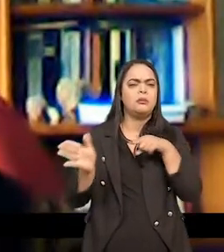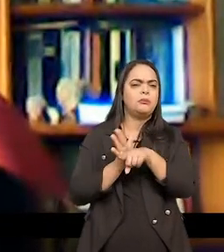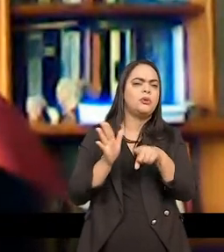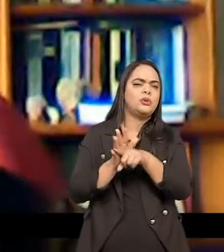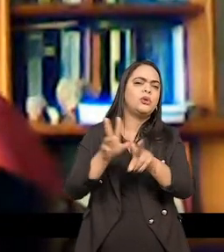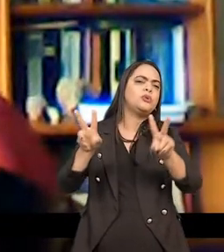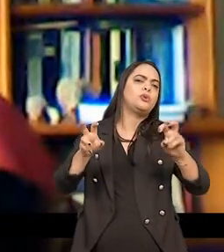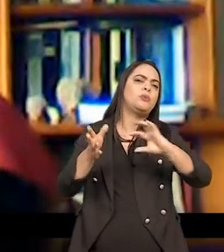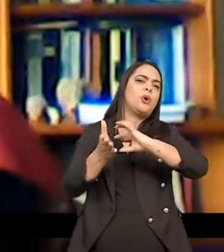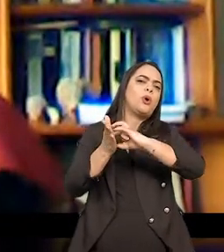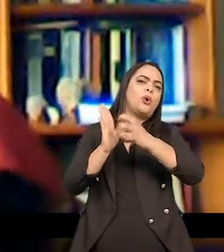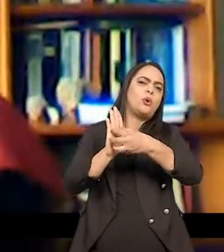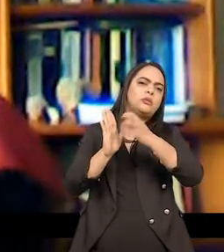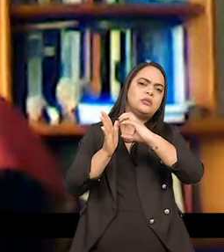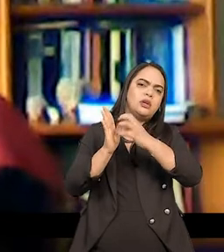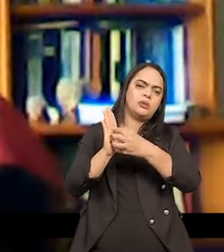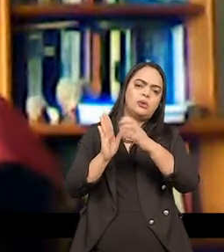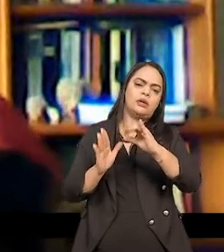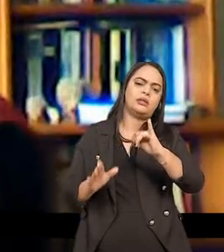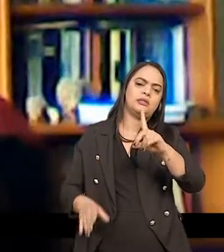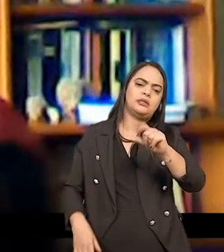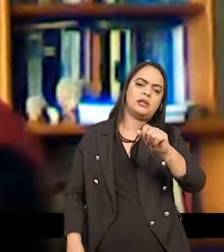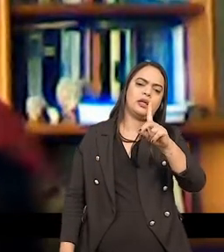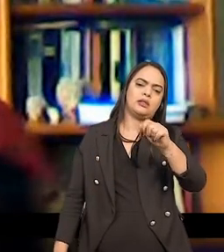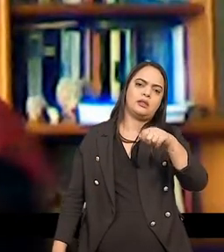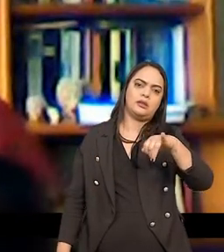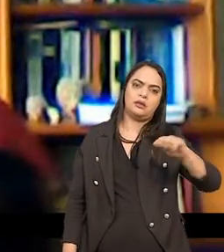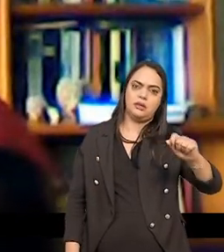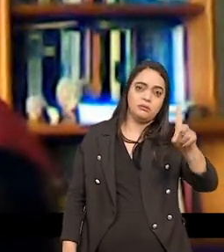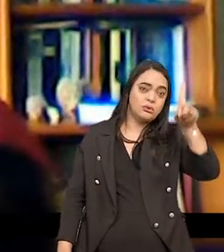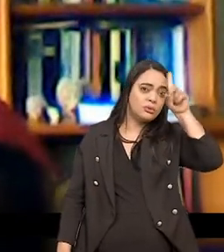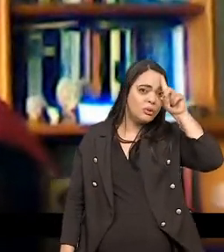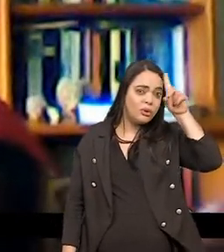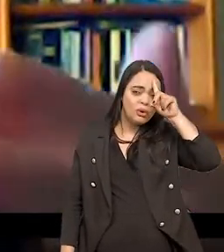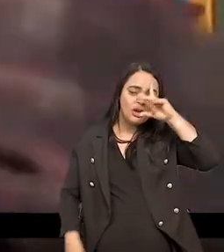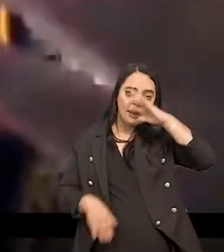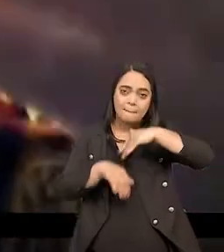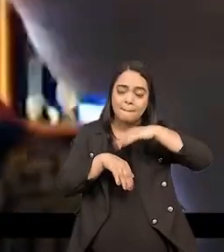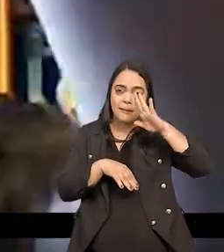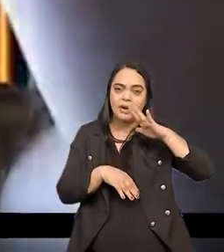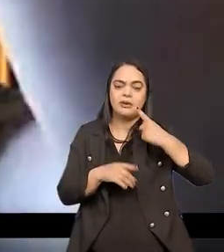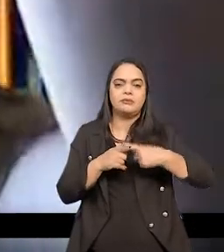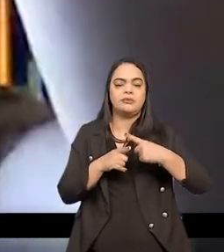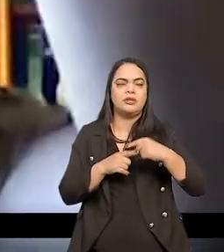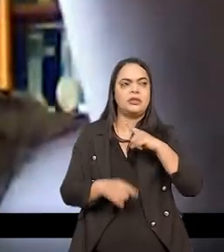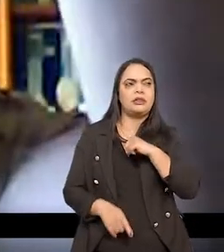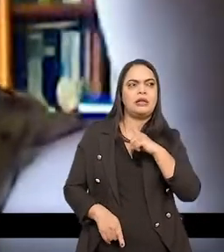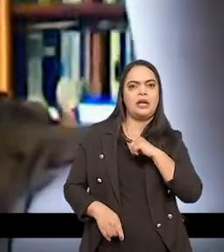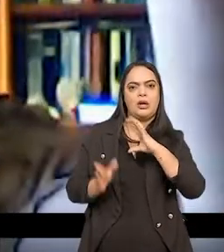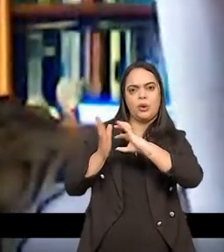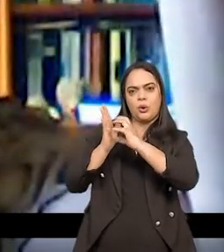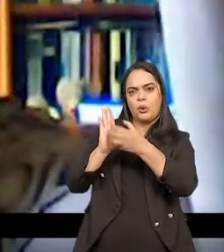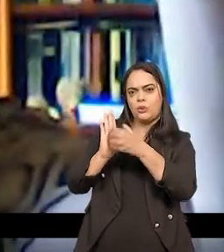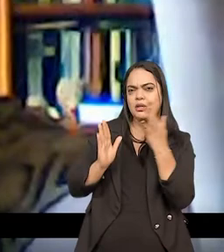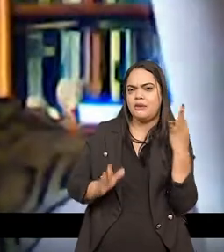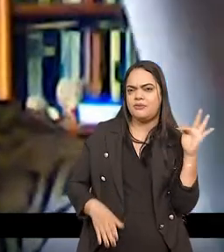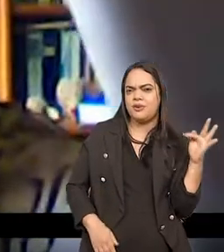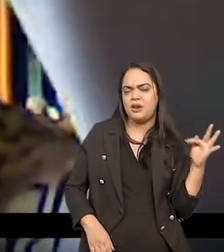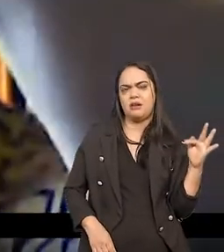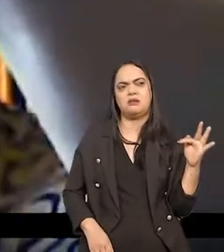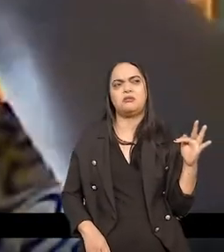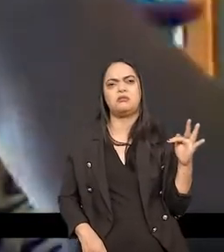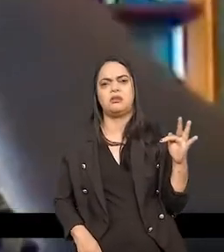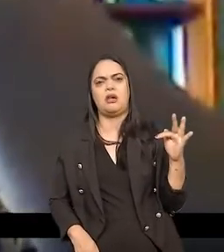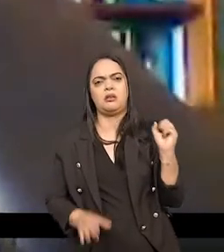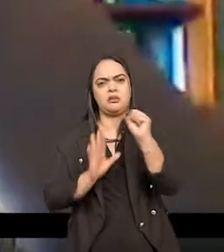cidadania. E cada dia mais, porque tu cria esse conceito na França, lá tá, no final do século XVIII,